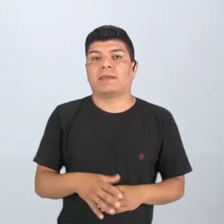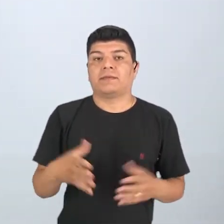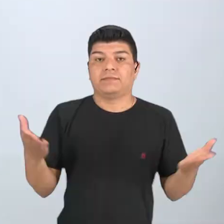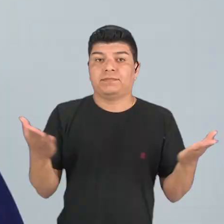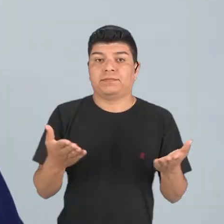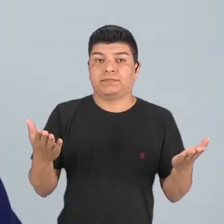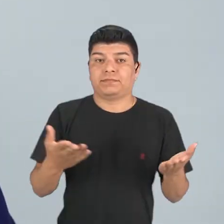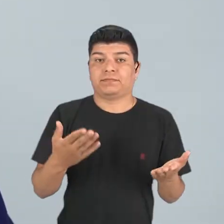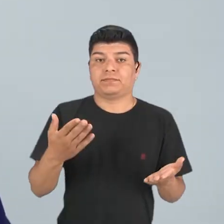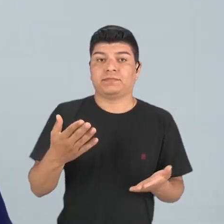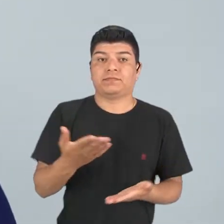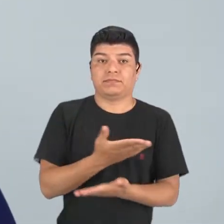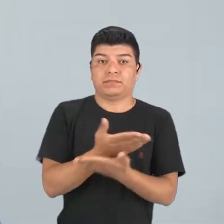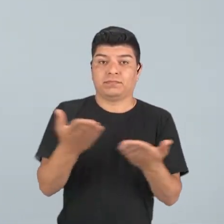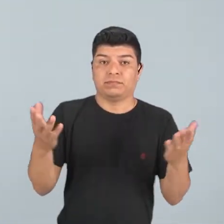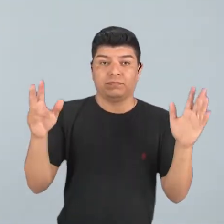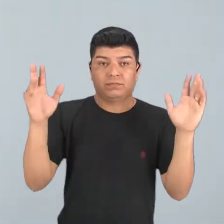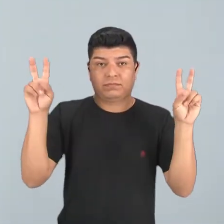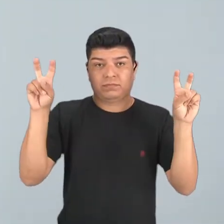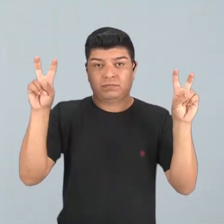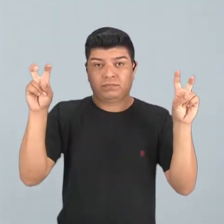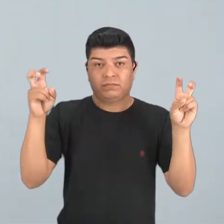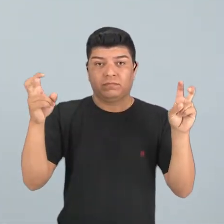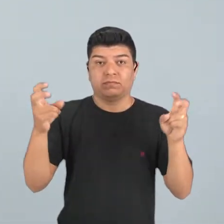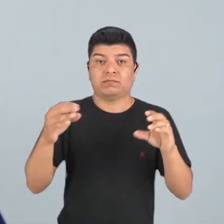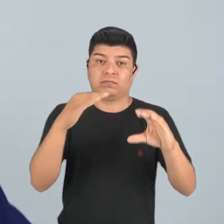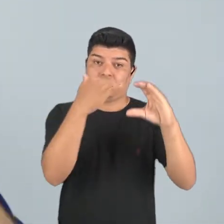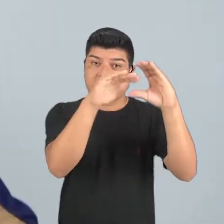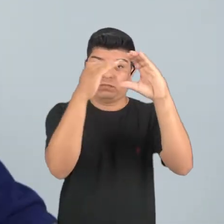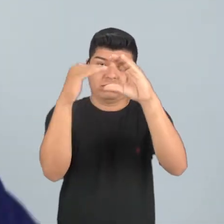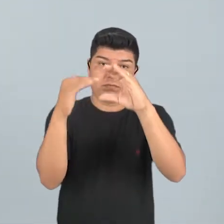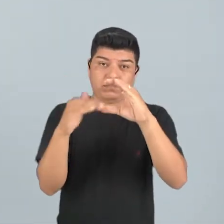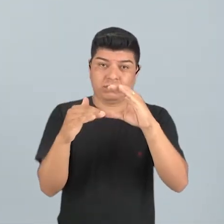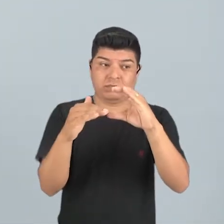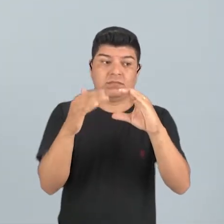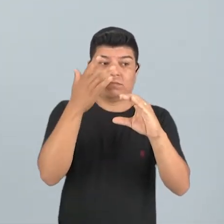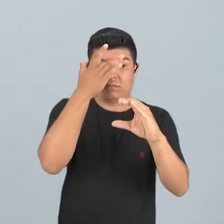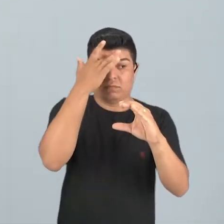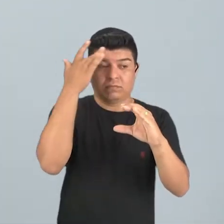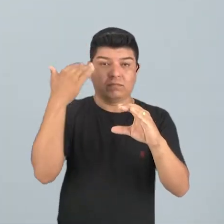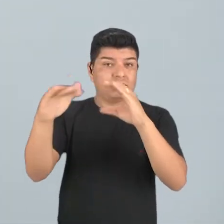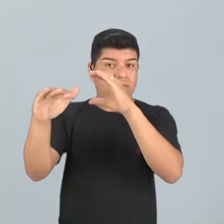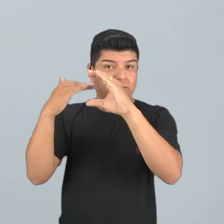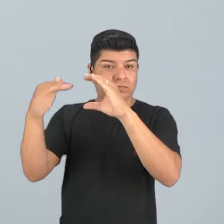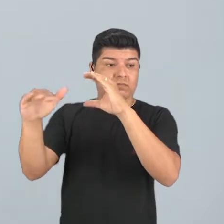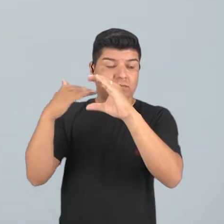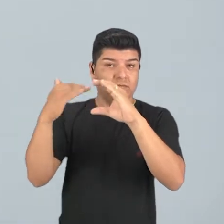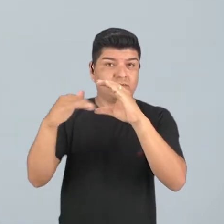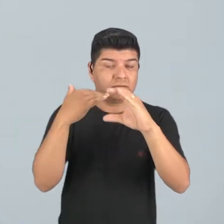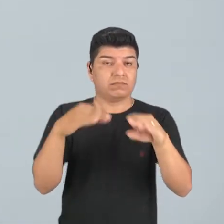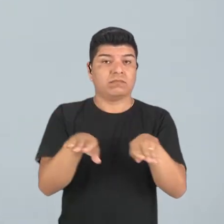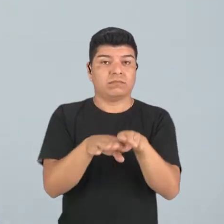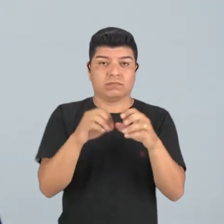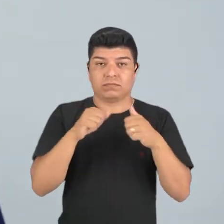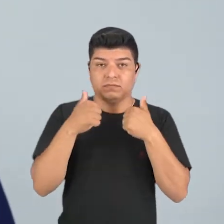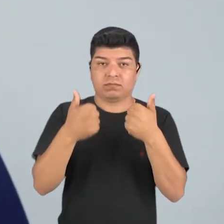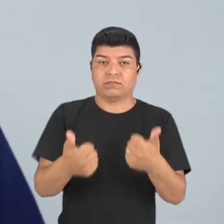hoje é aquela carta que você manda para alguém e que alguém manda para você. Tudo